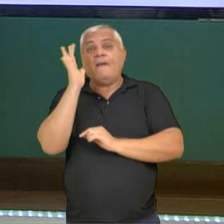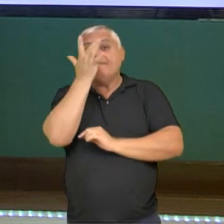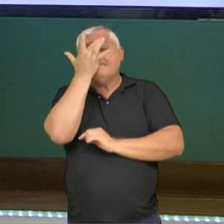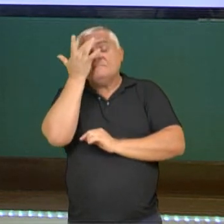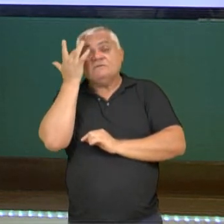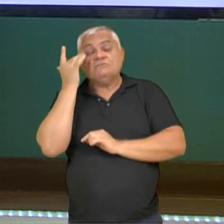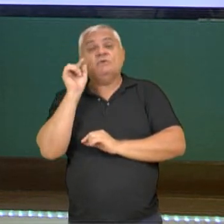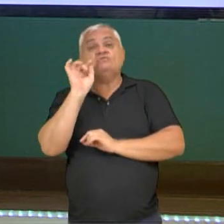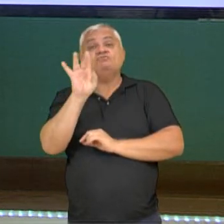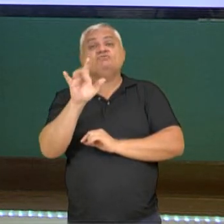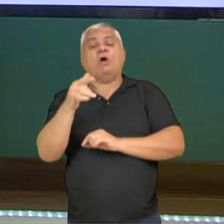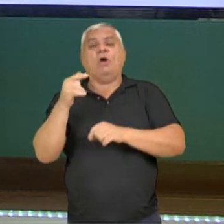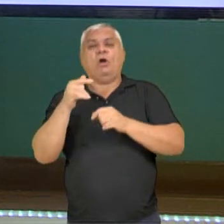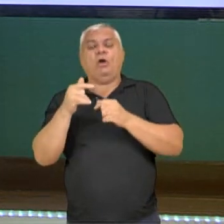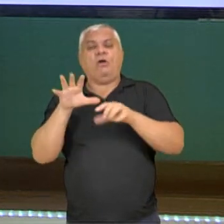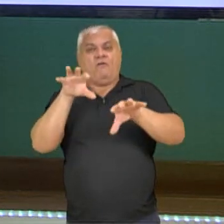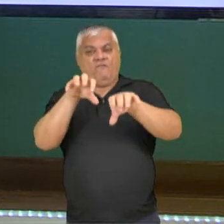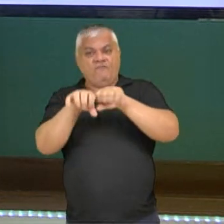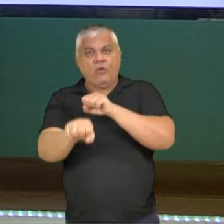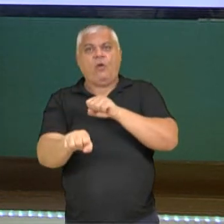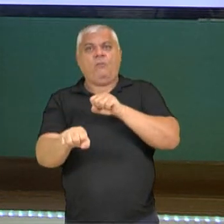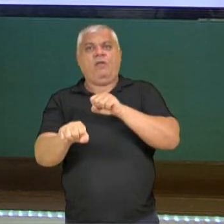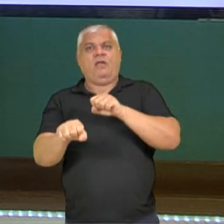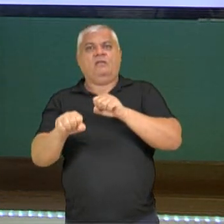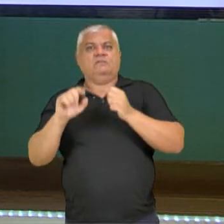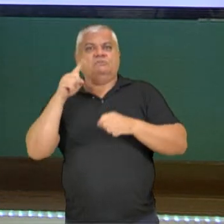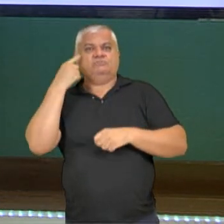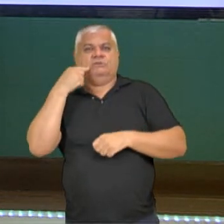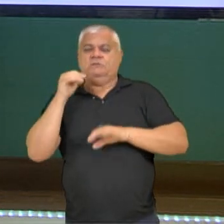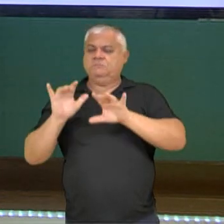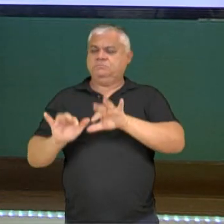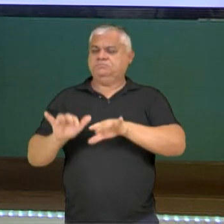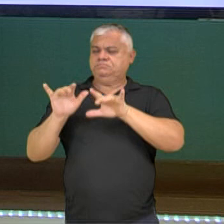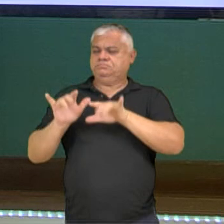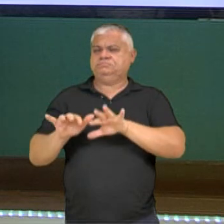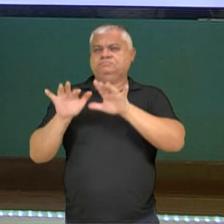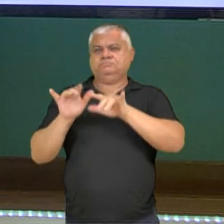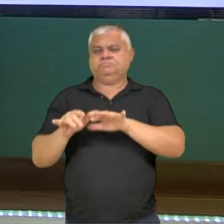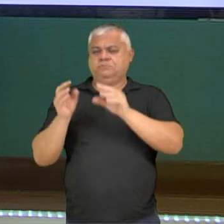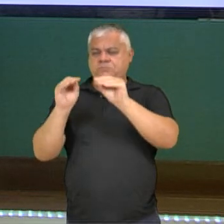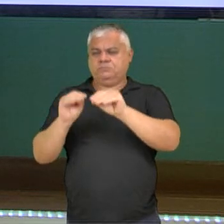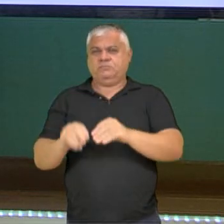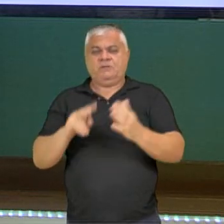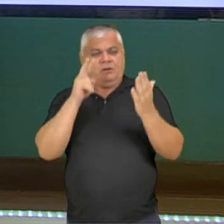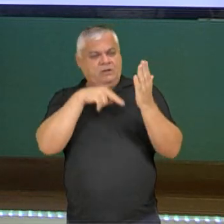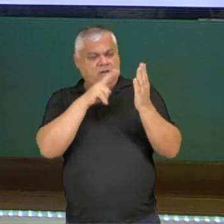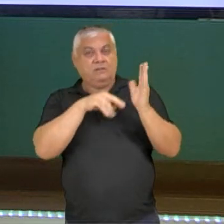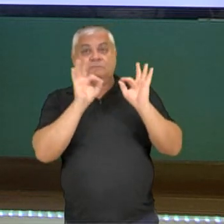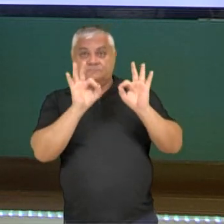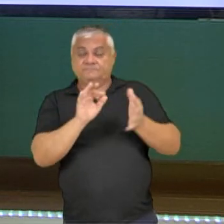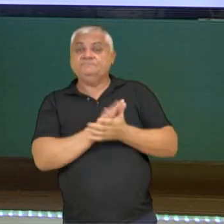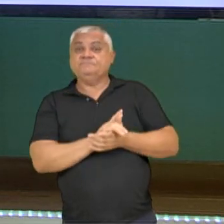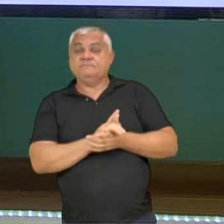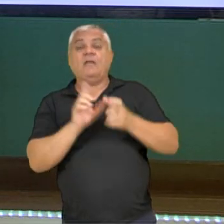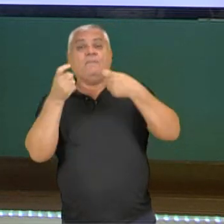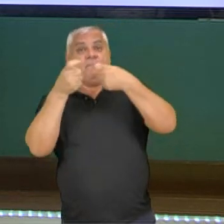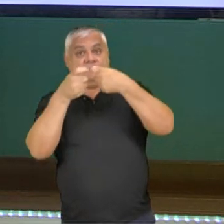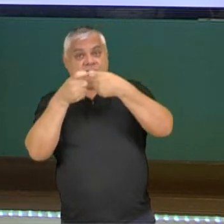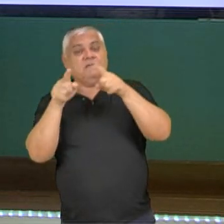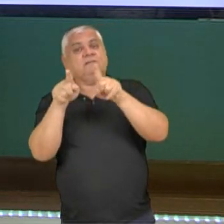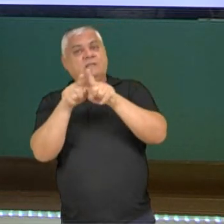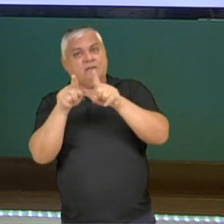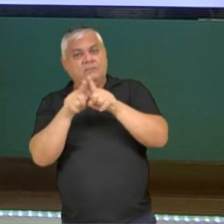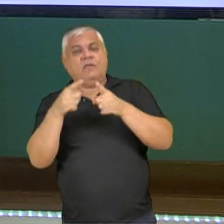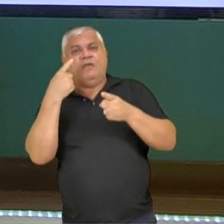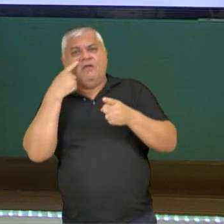uma pessoa graduada em direito que vai saber ler plenamente aquilo lá. E na medicina a mesma coisa, se você